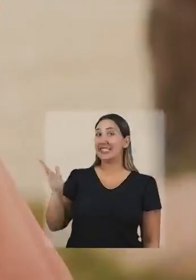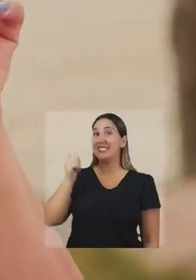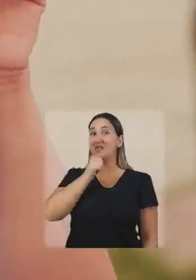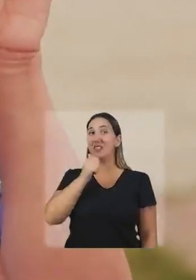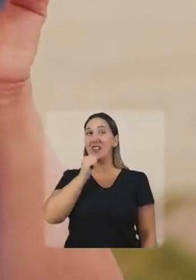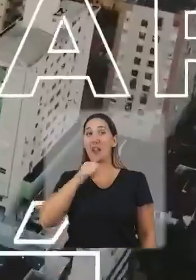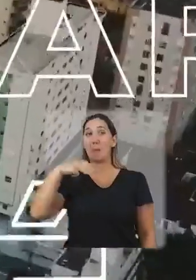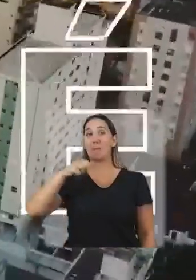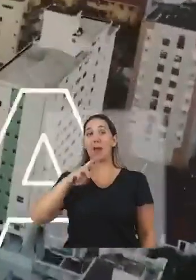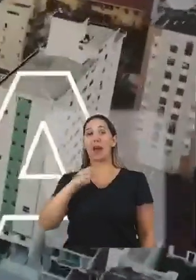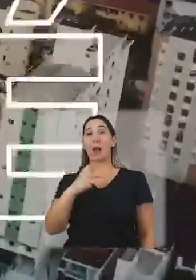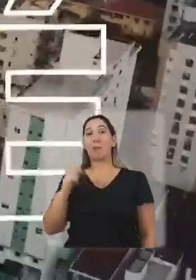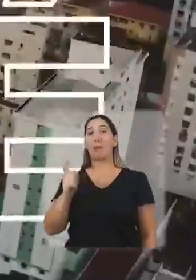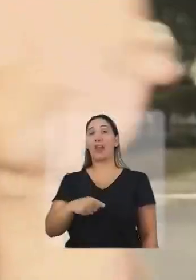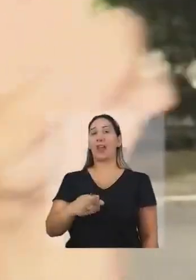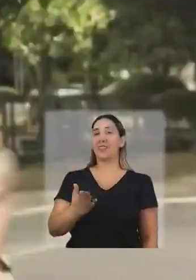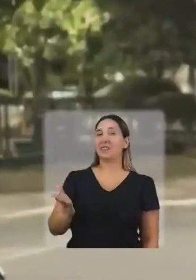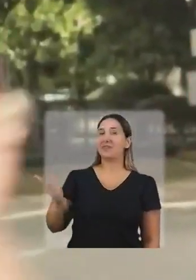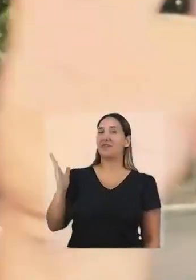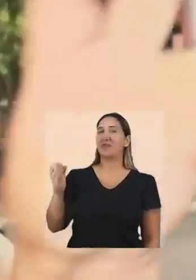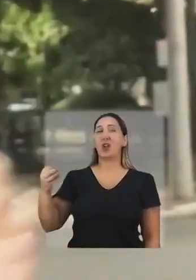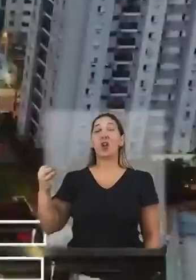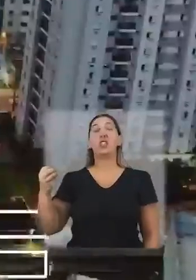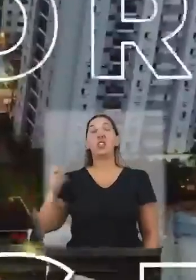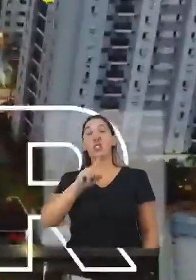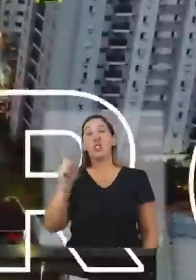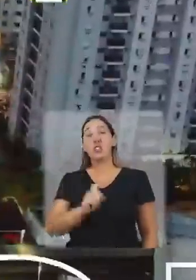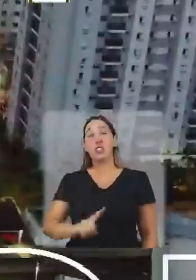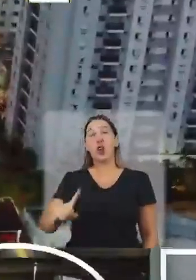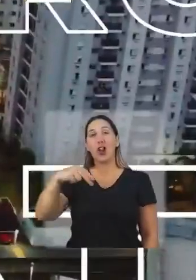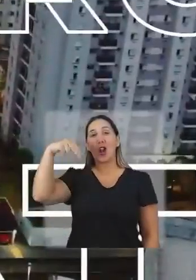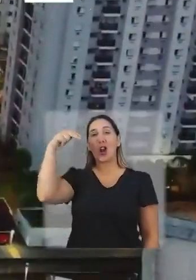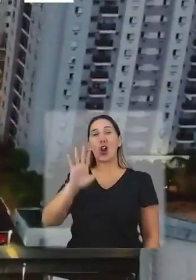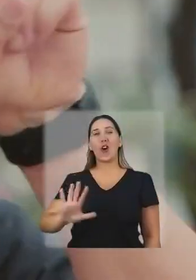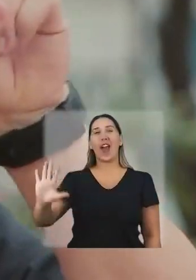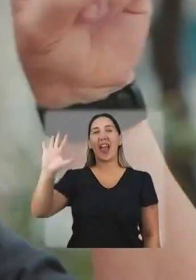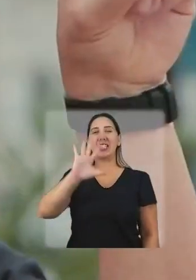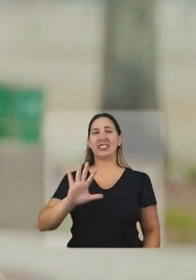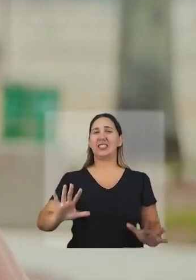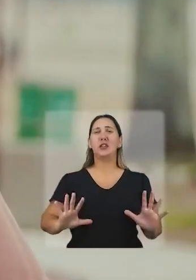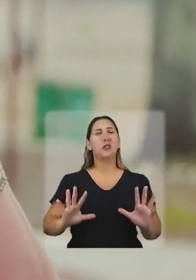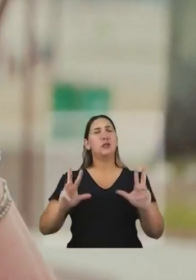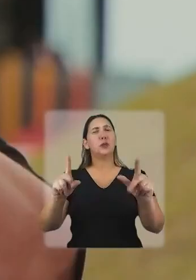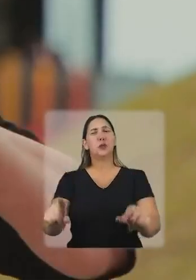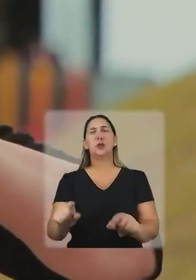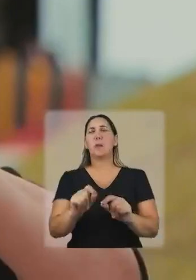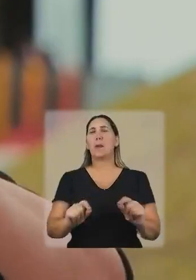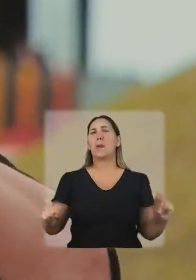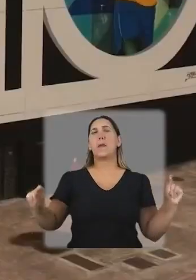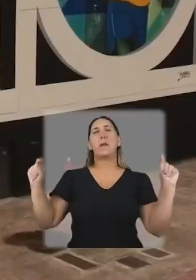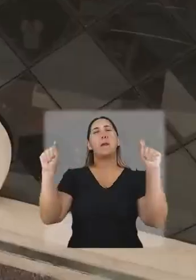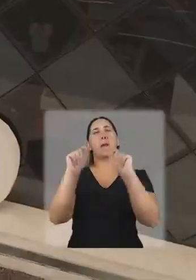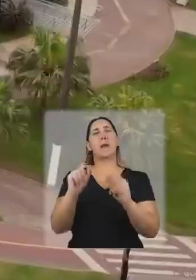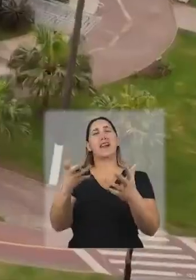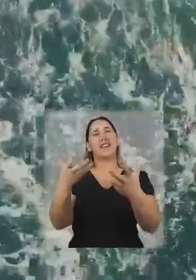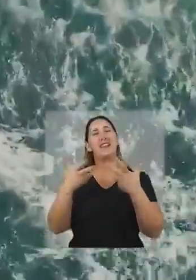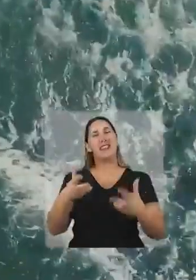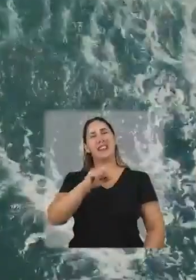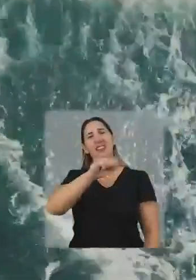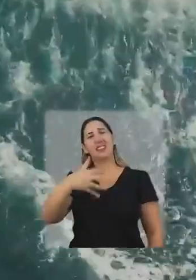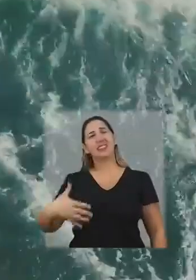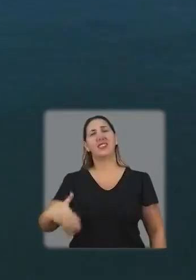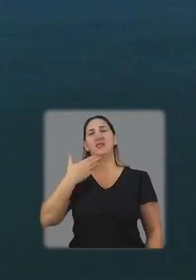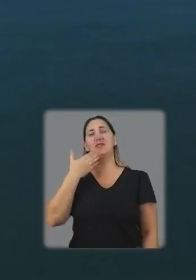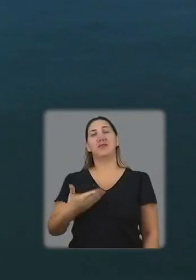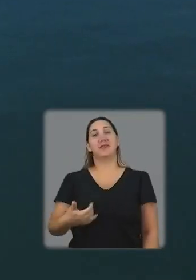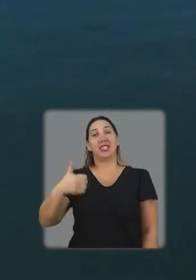Dona Luciana, do Marapé. A Gabriele, da Zona Noroeste. E um montão de gente que quer ver Santos no lugar